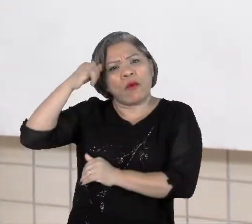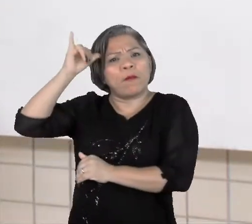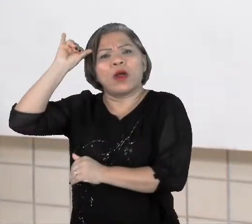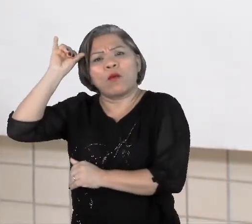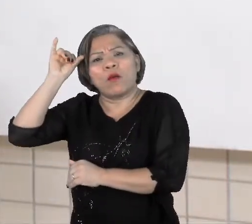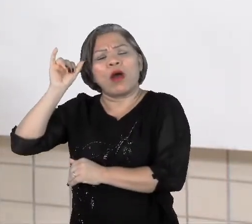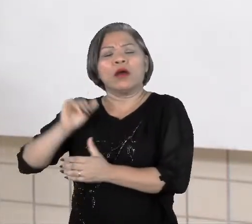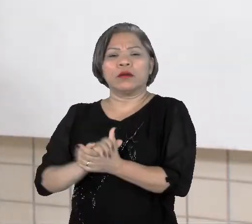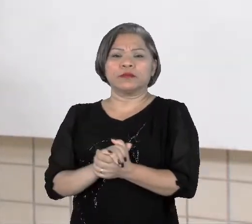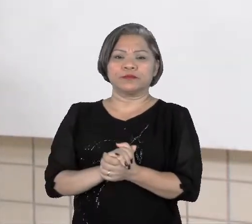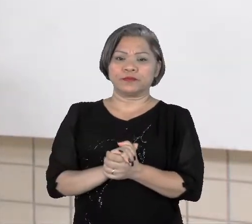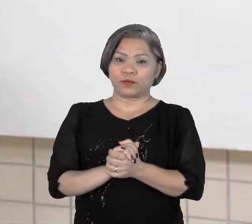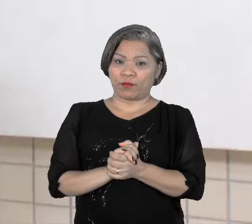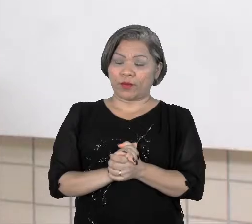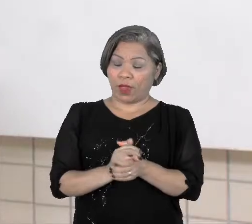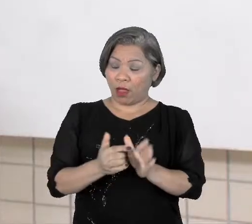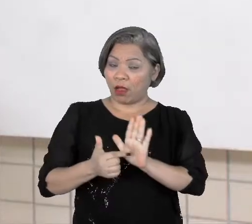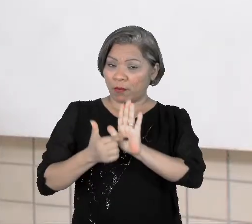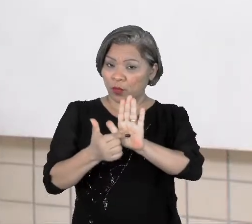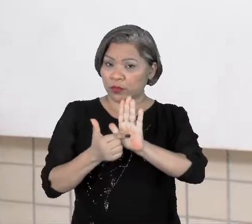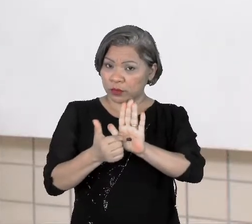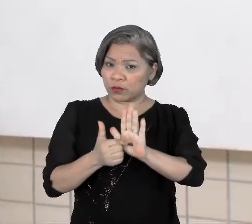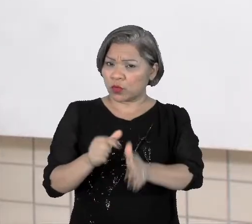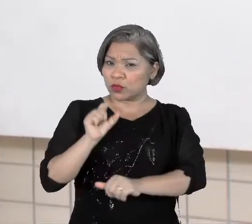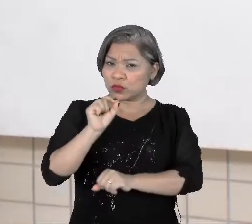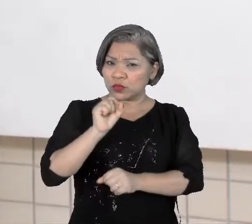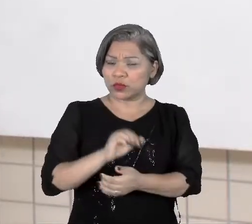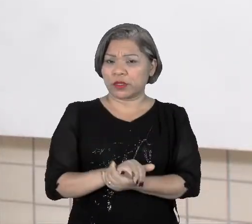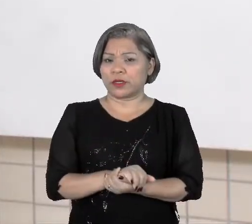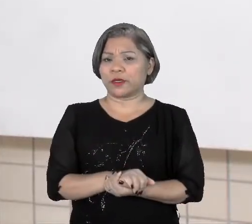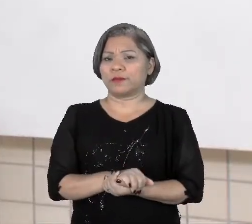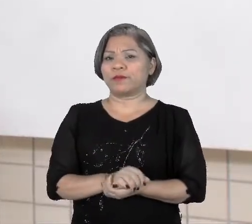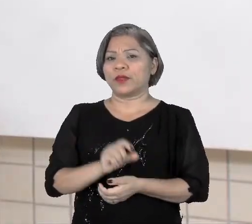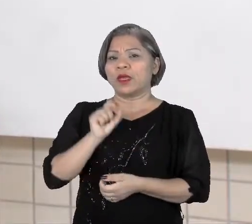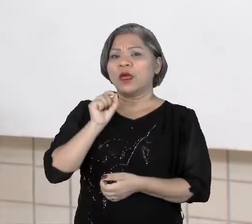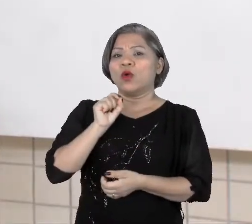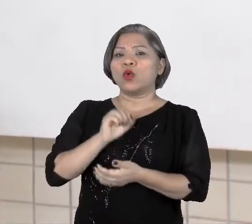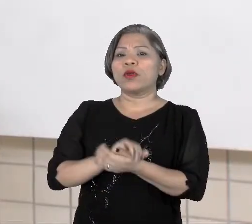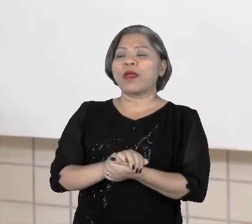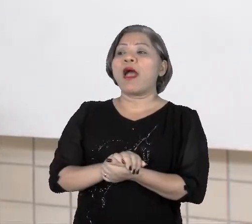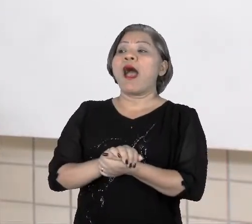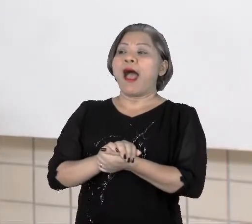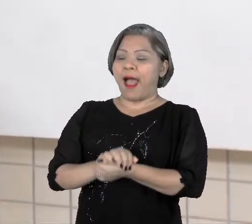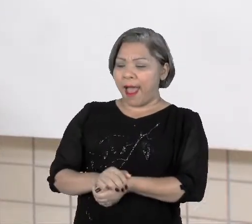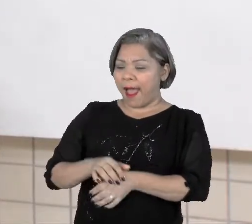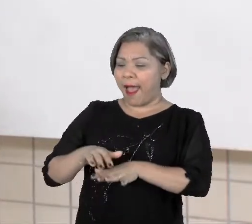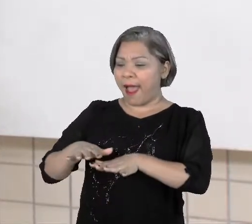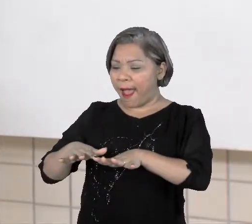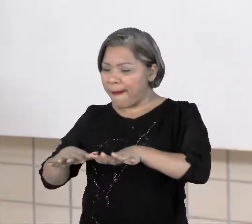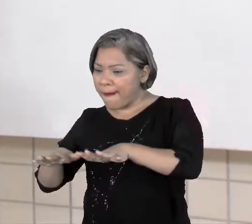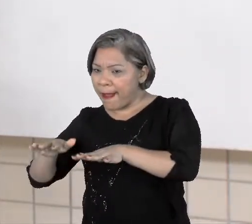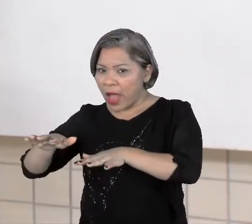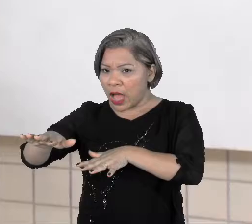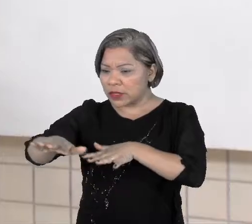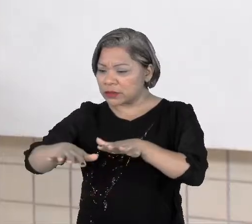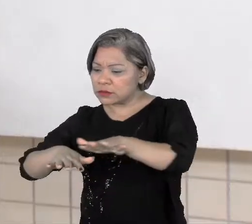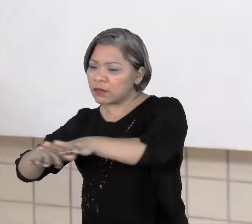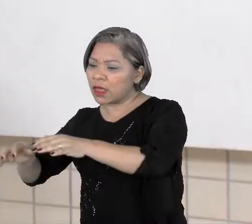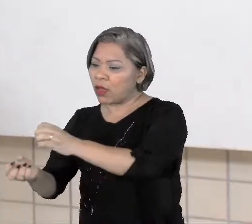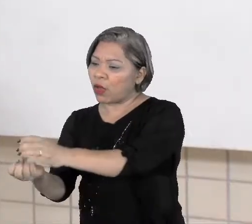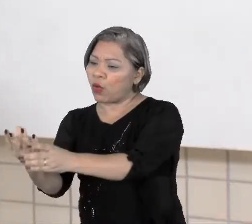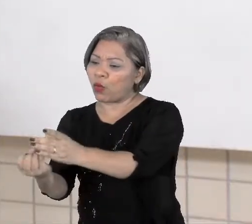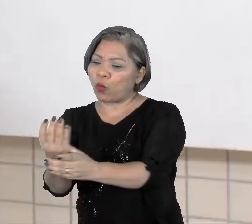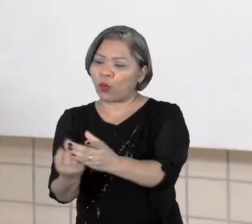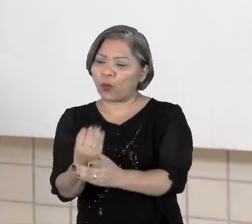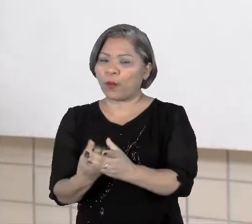que nós podemos destacar foram as pastagens atrativas aos criadores de gado, principalmente da província